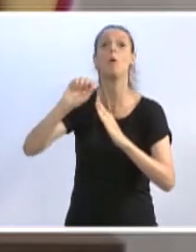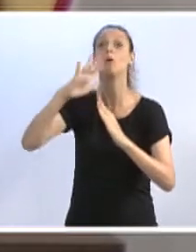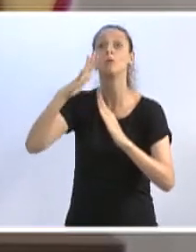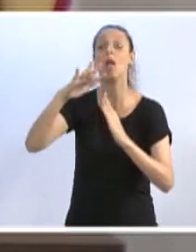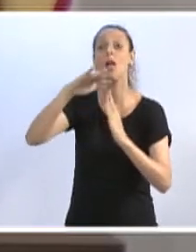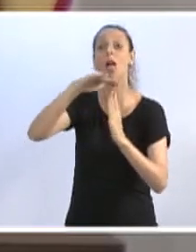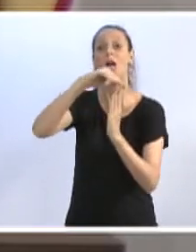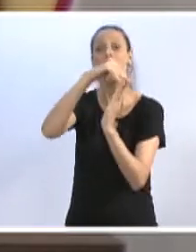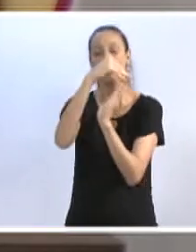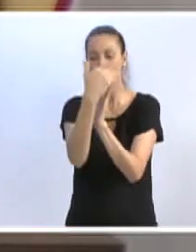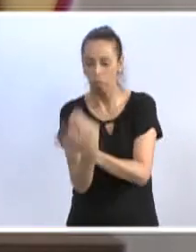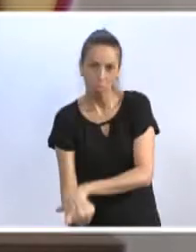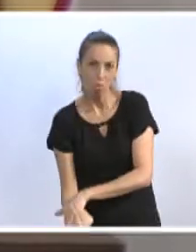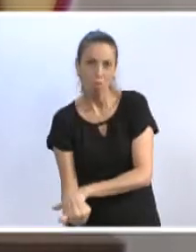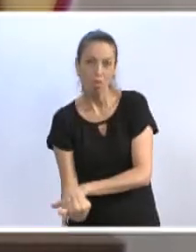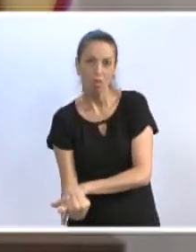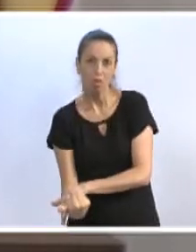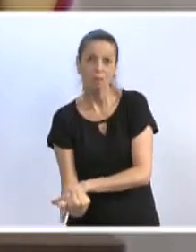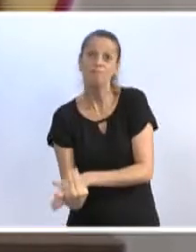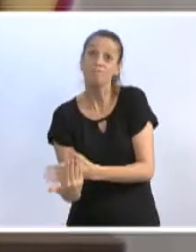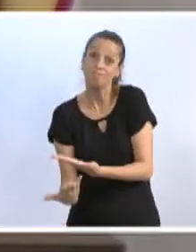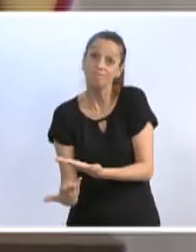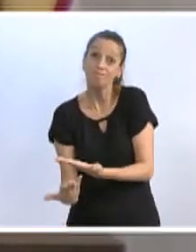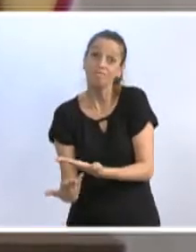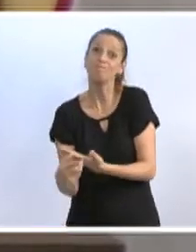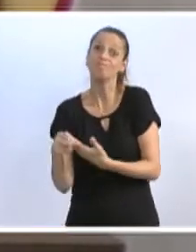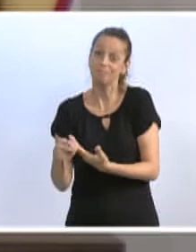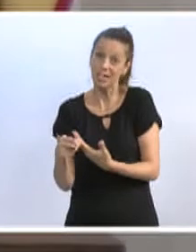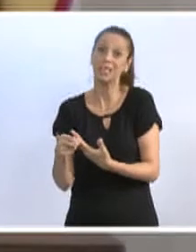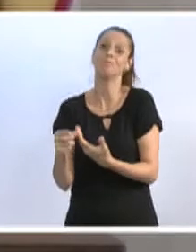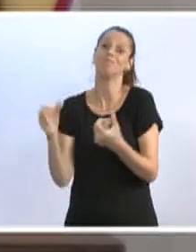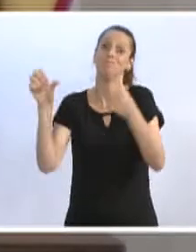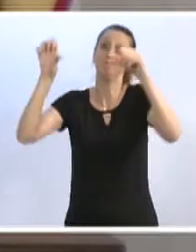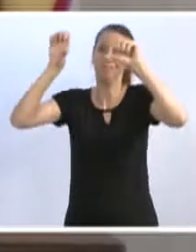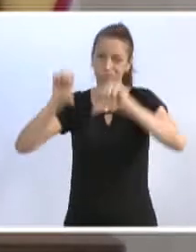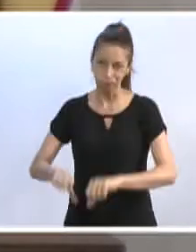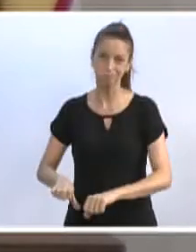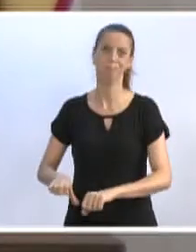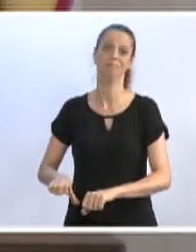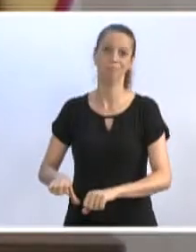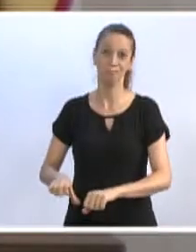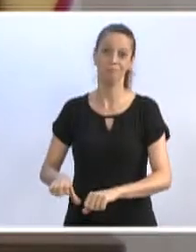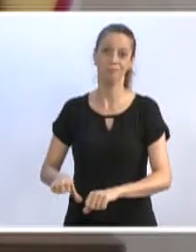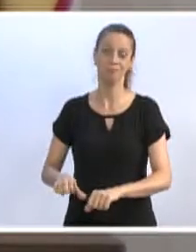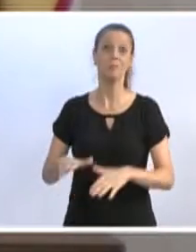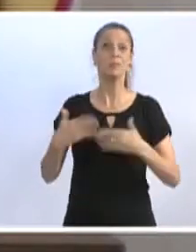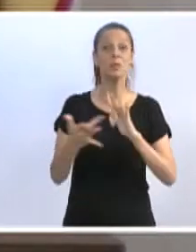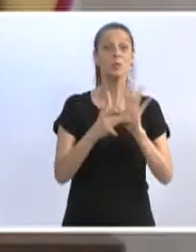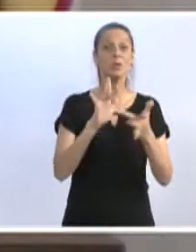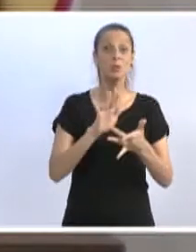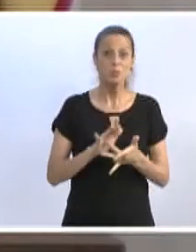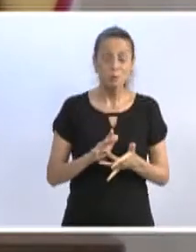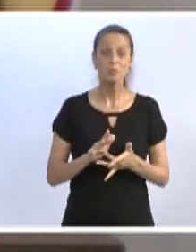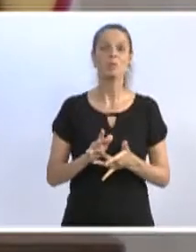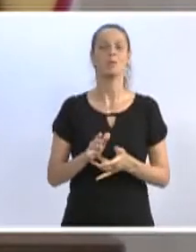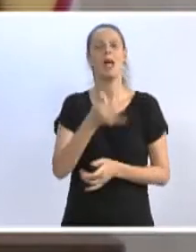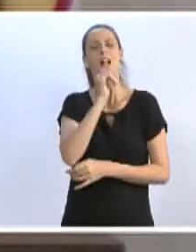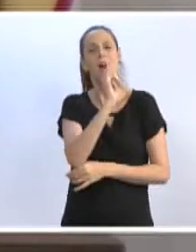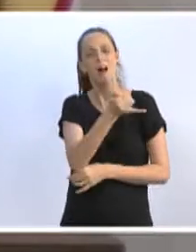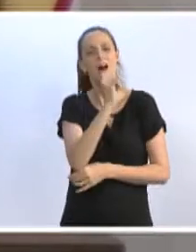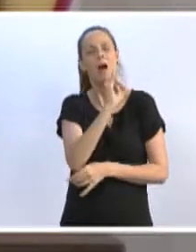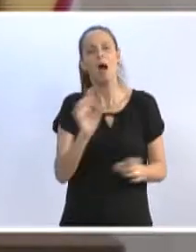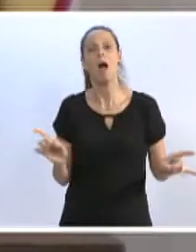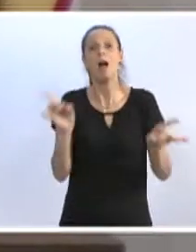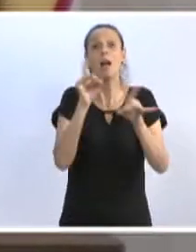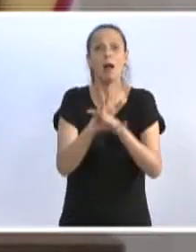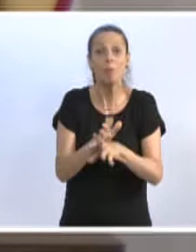aquela casa, e ela caiu. E foi grande a sua queda. Quando Jesus acabou de dizer essas